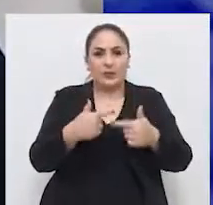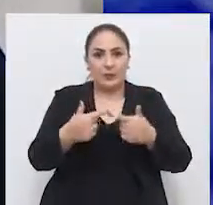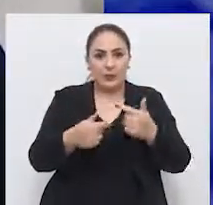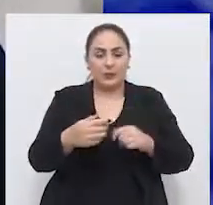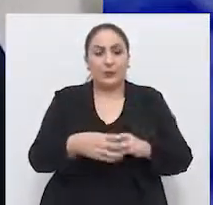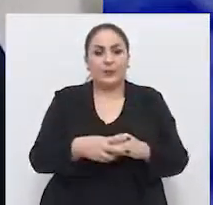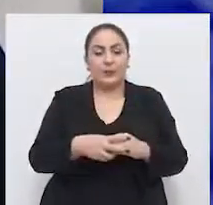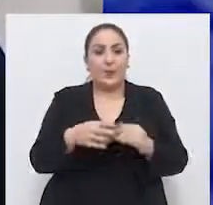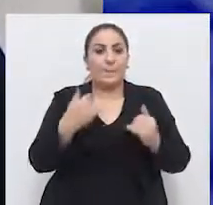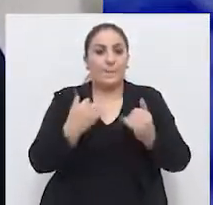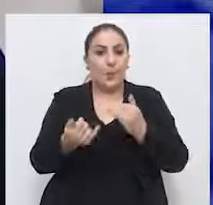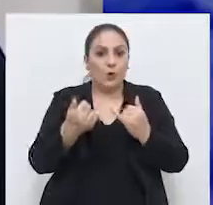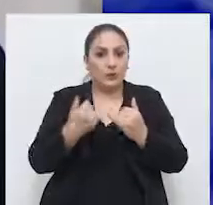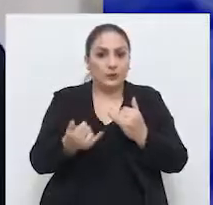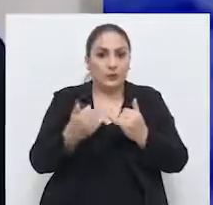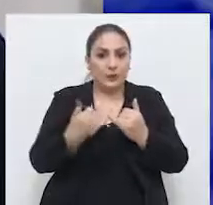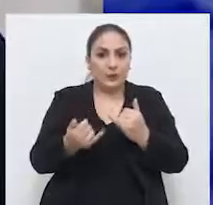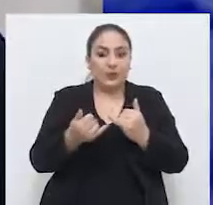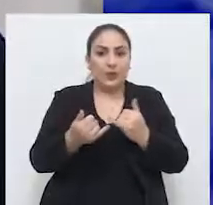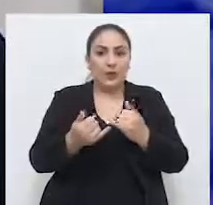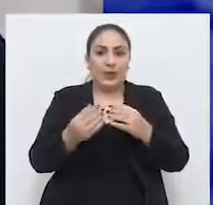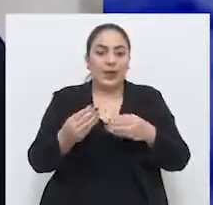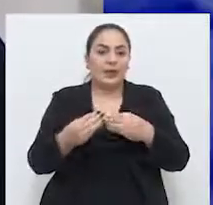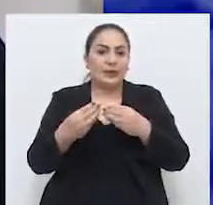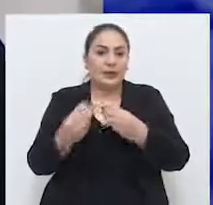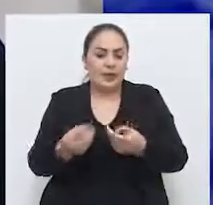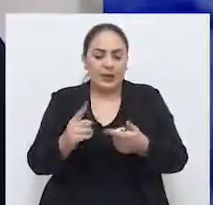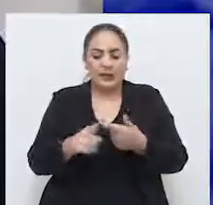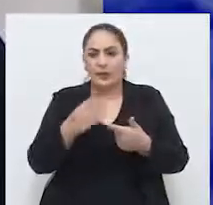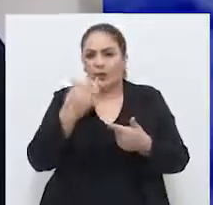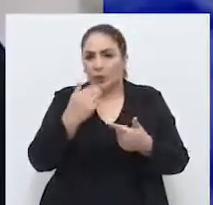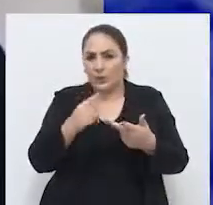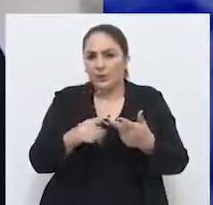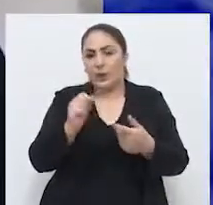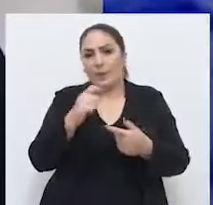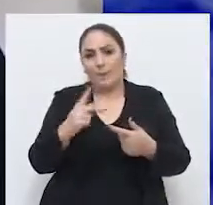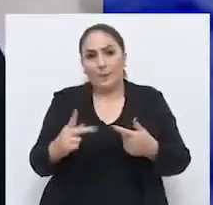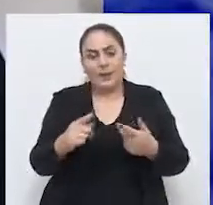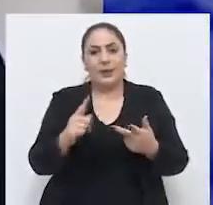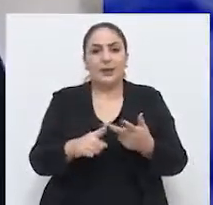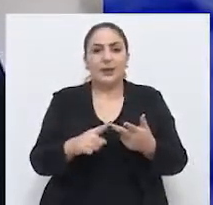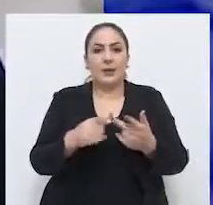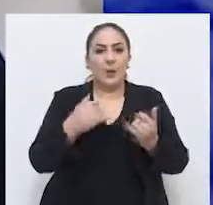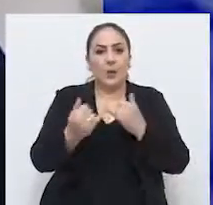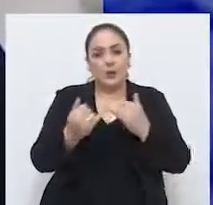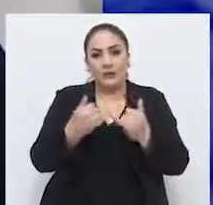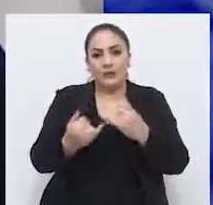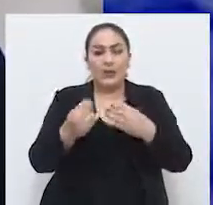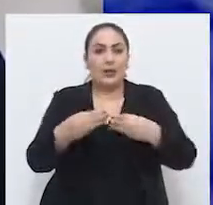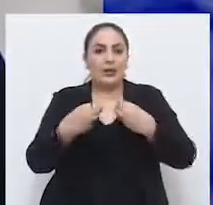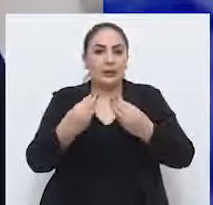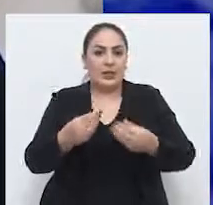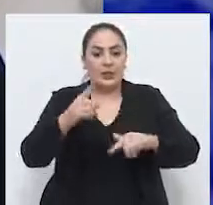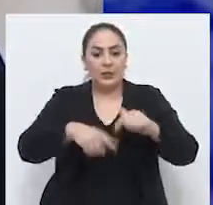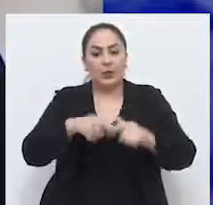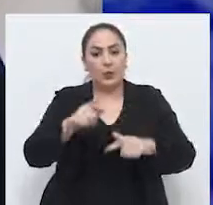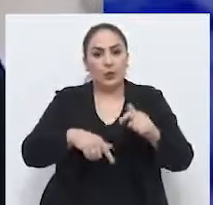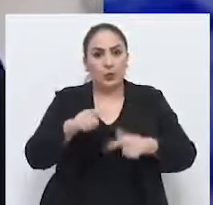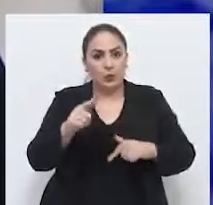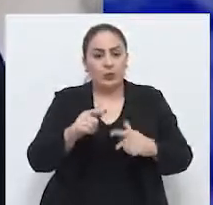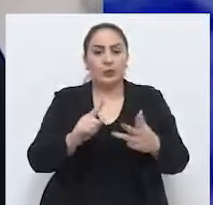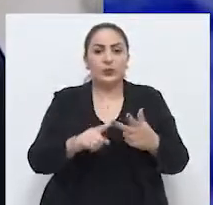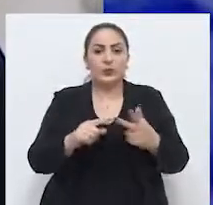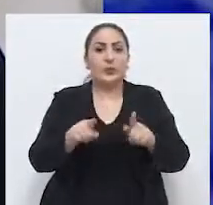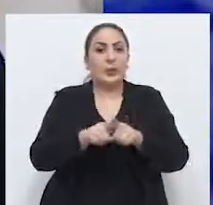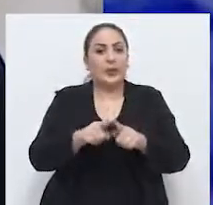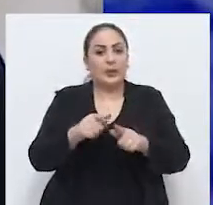trabalho. Por exemplo, a entrega de comidas por aplicativos, como, por exemplo, a entrega de produtos